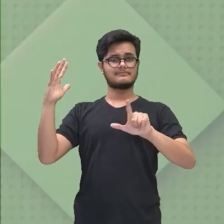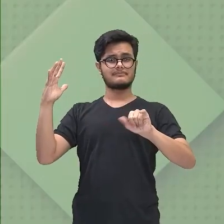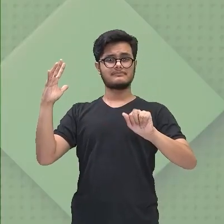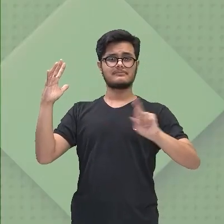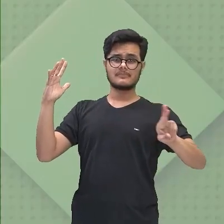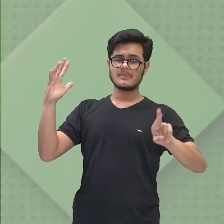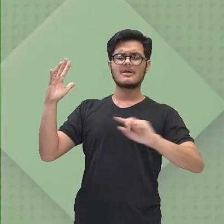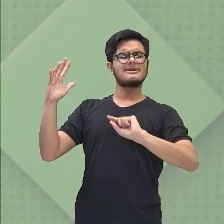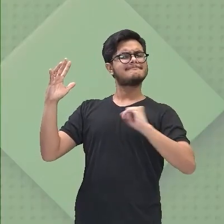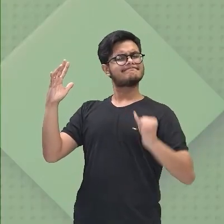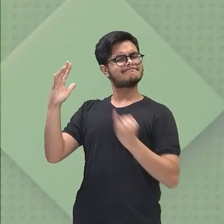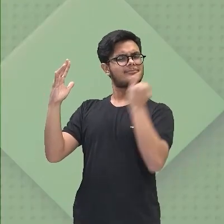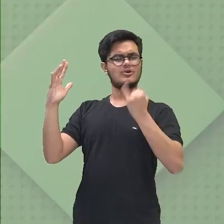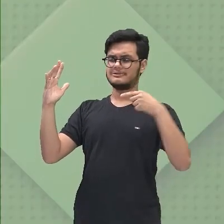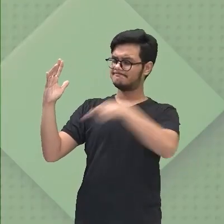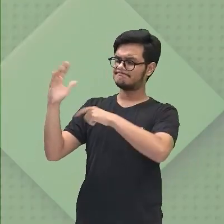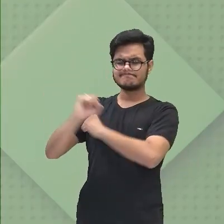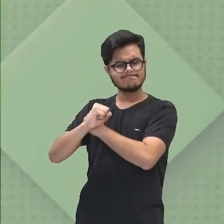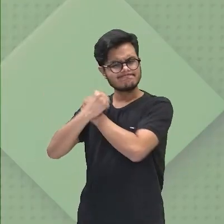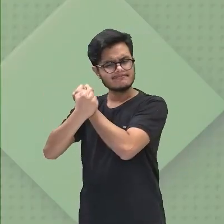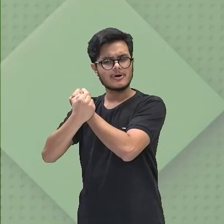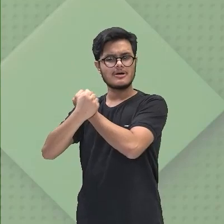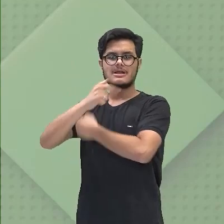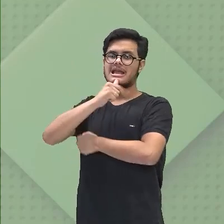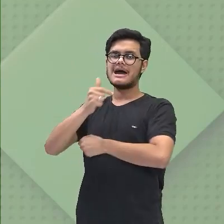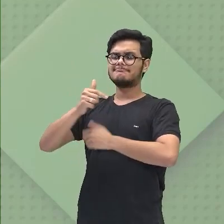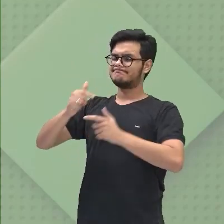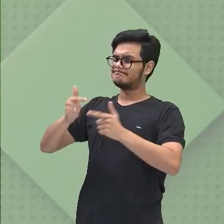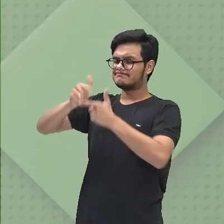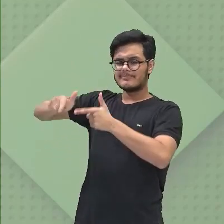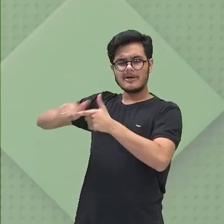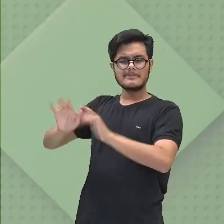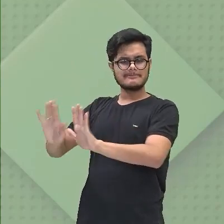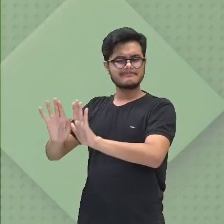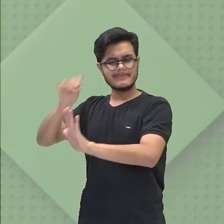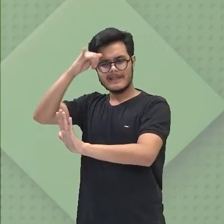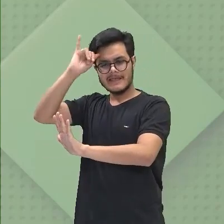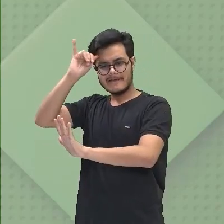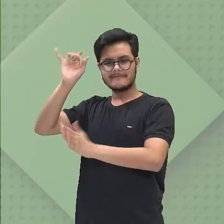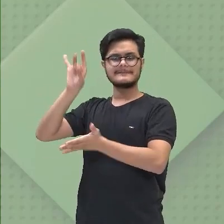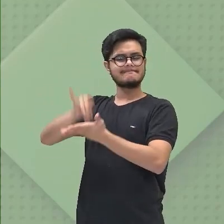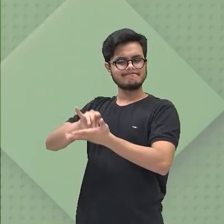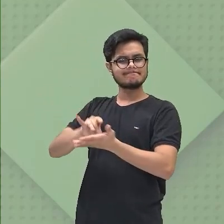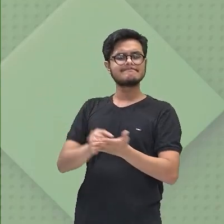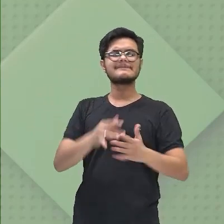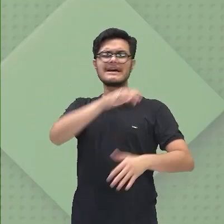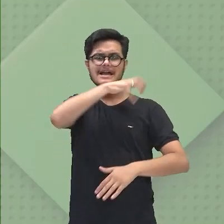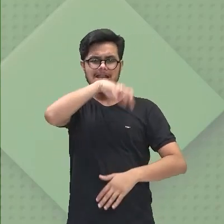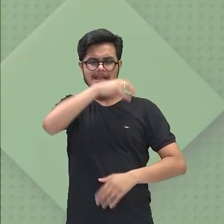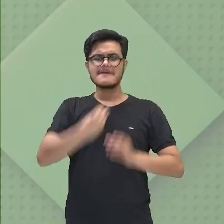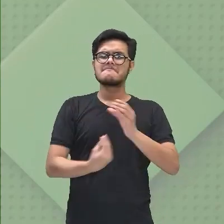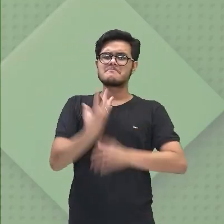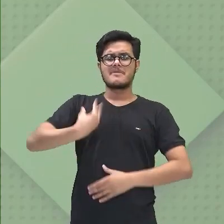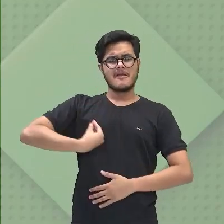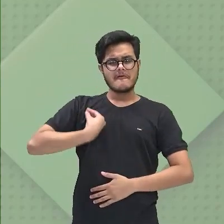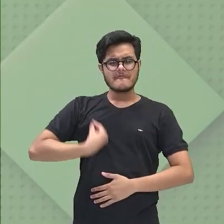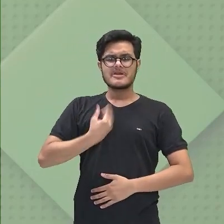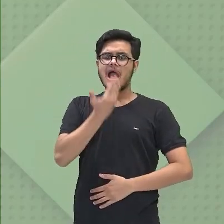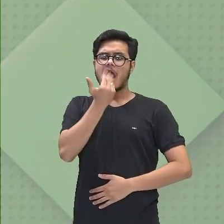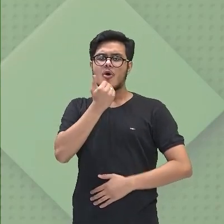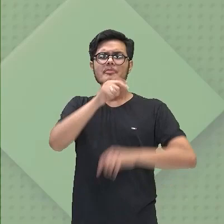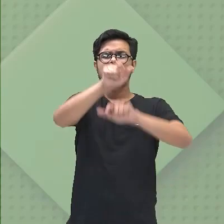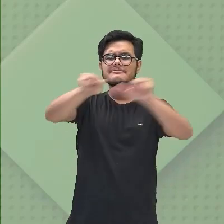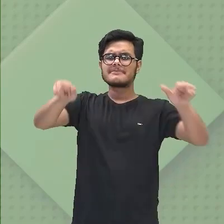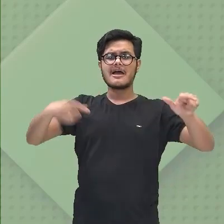para esse processo de preservação ali daquele rio, né, que é fonte de vida, fonte também de alimento para as populações